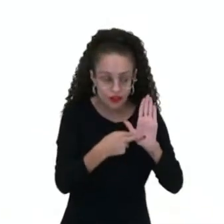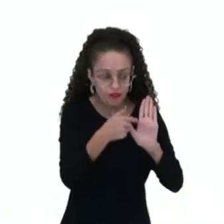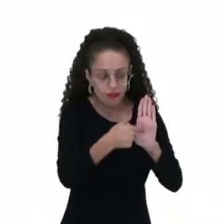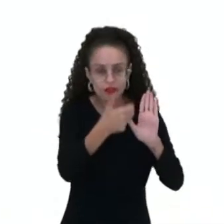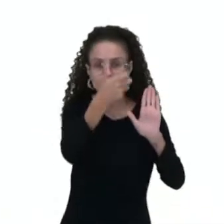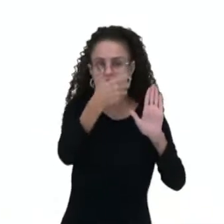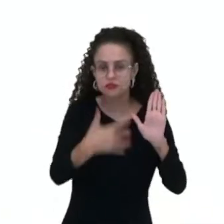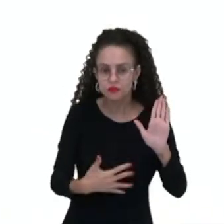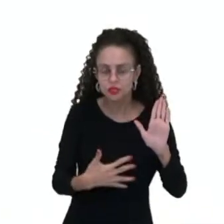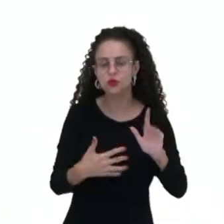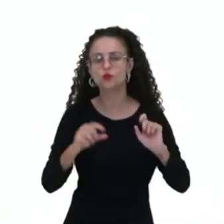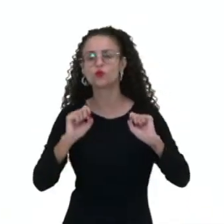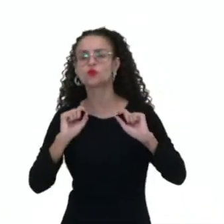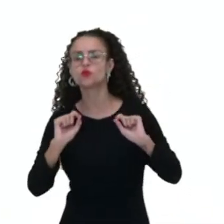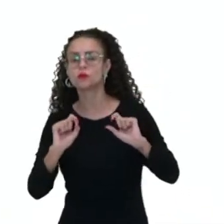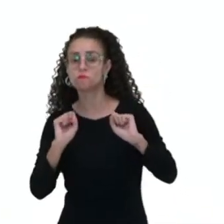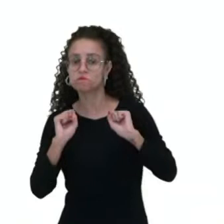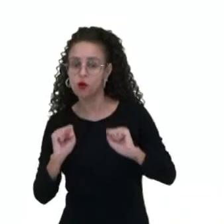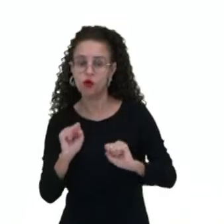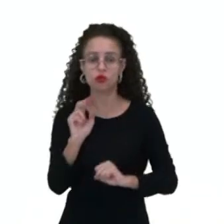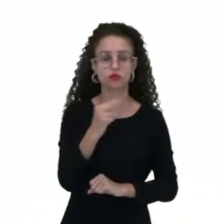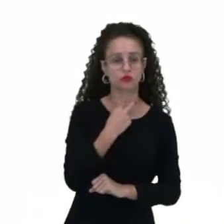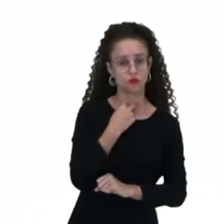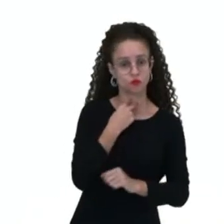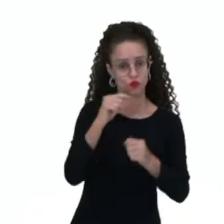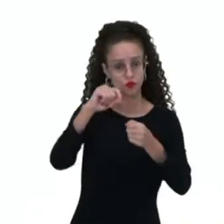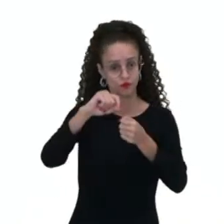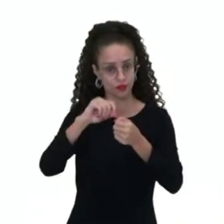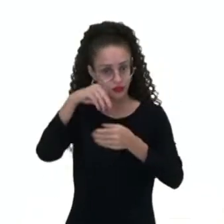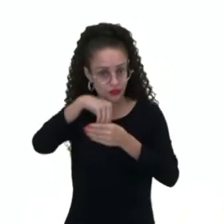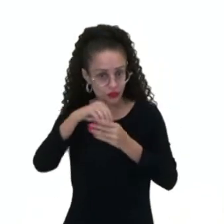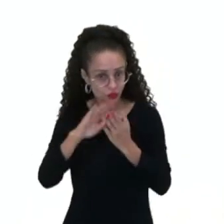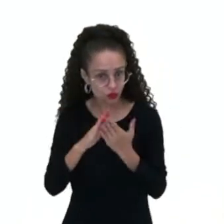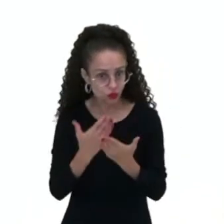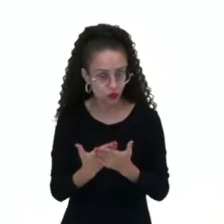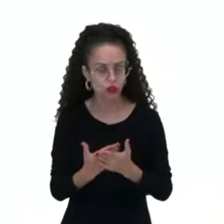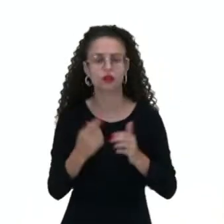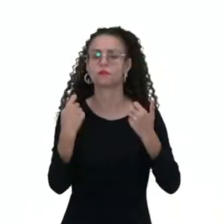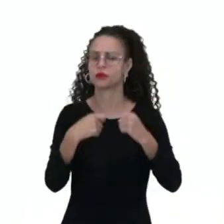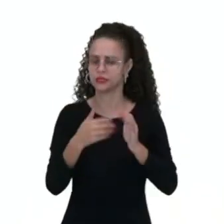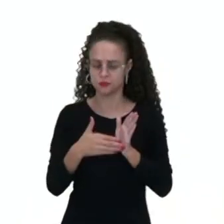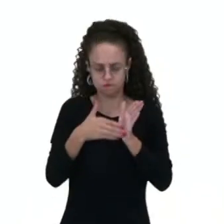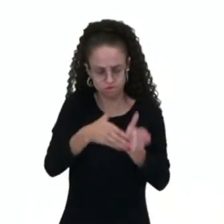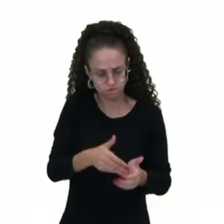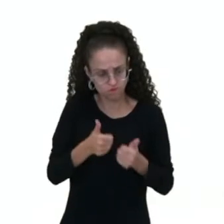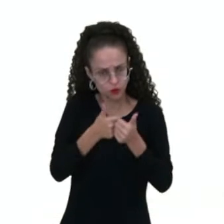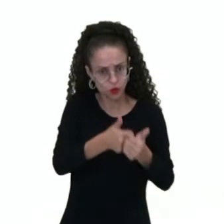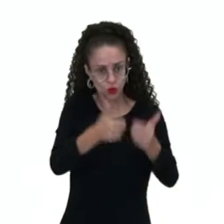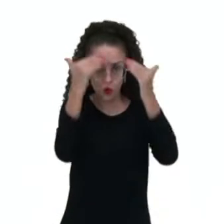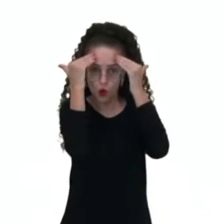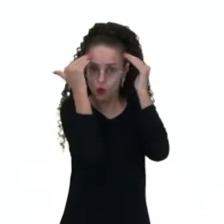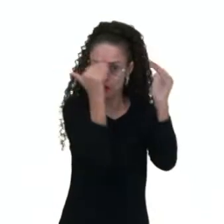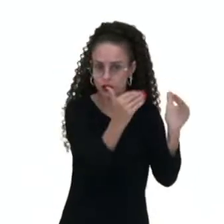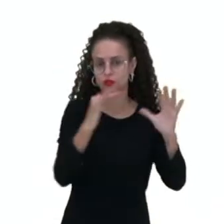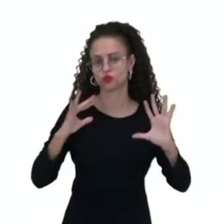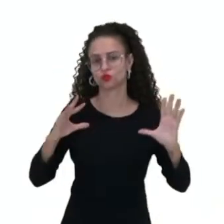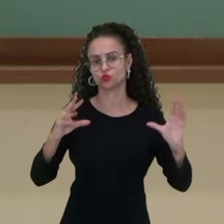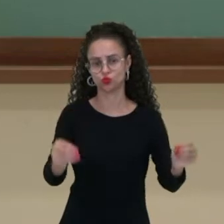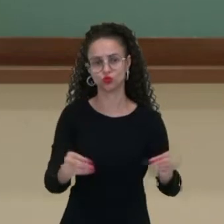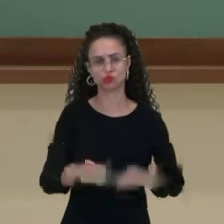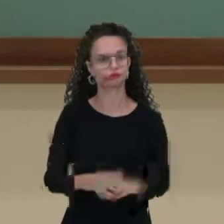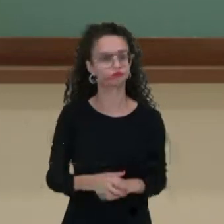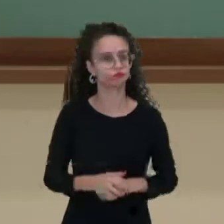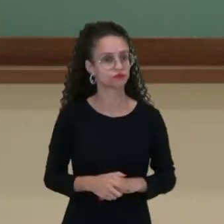que podemos ou não fazer dentro da escola e devem ser seguidas por todos. Aí vem as